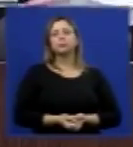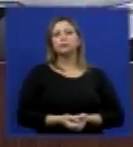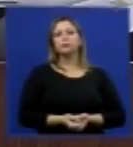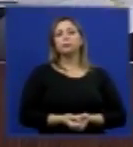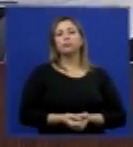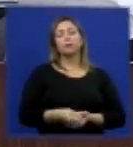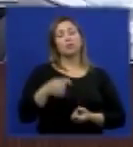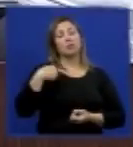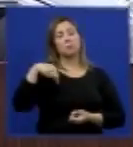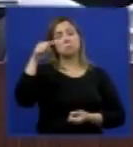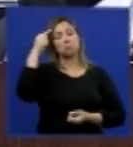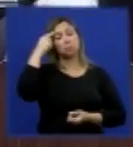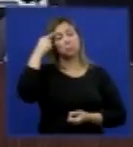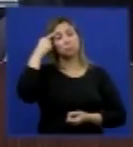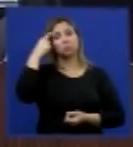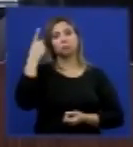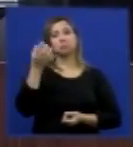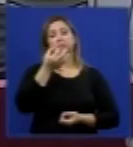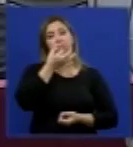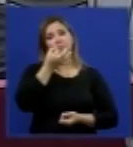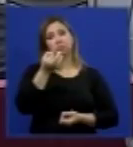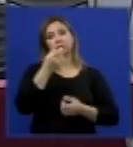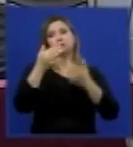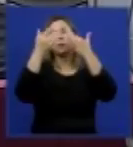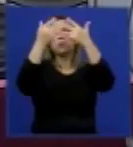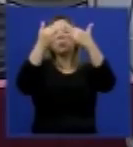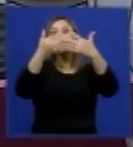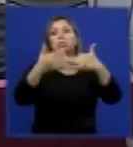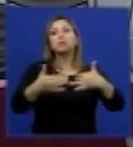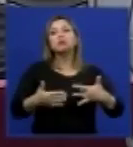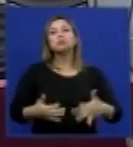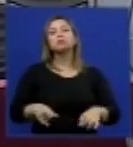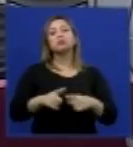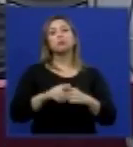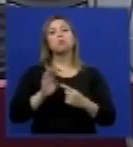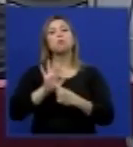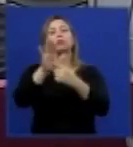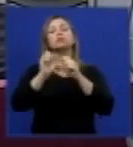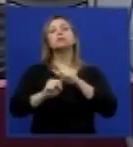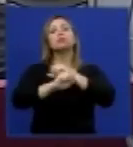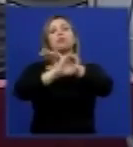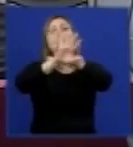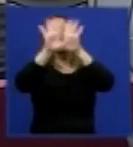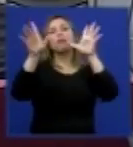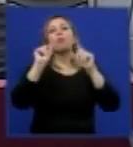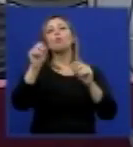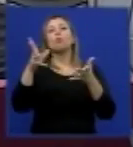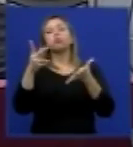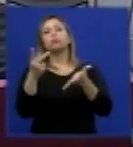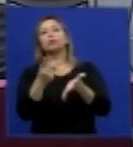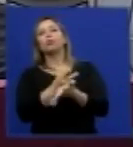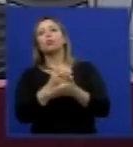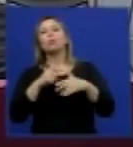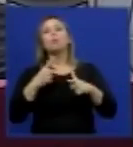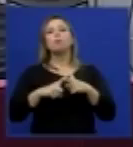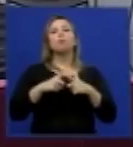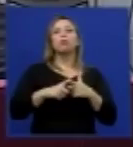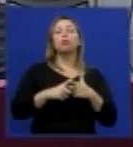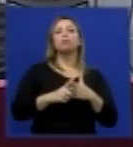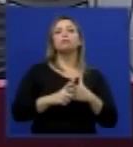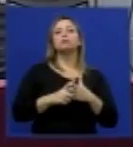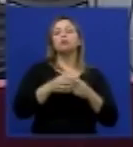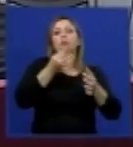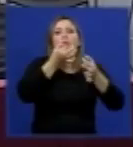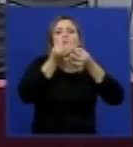Eu espero, senhora presidente, com esse relato, ter deixado claro quais foram as razões